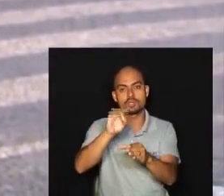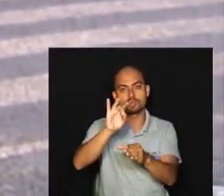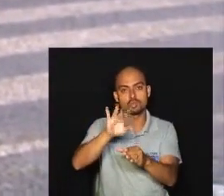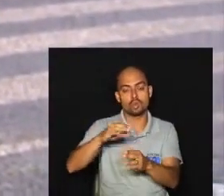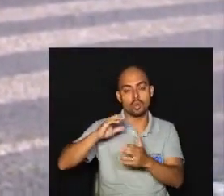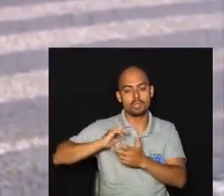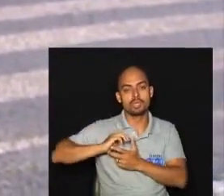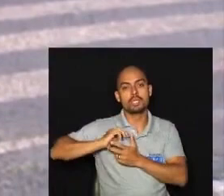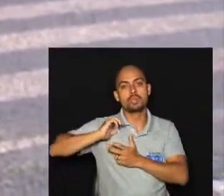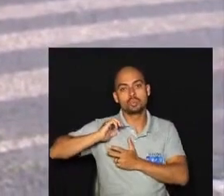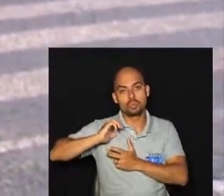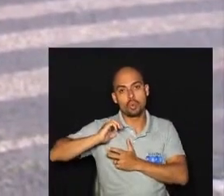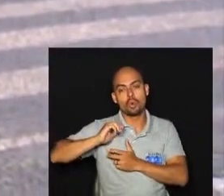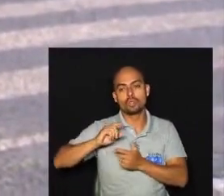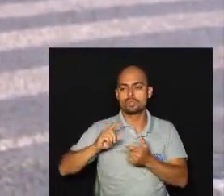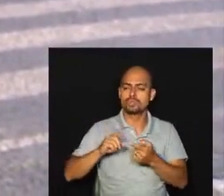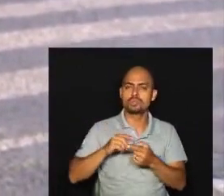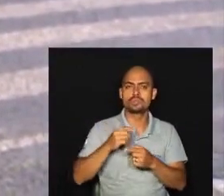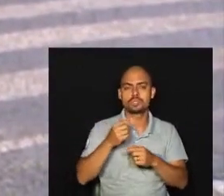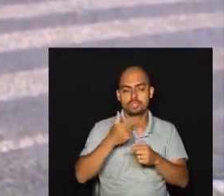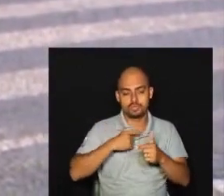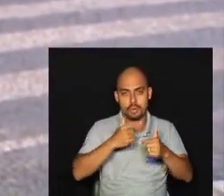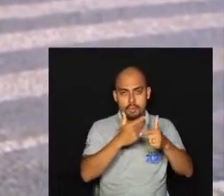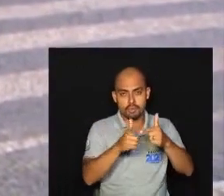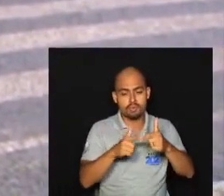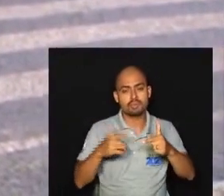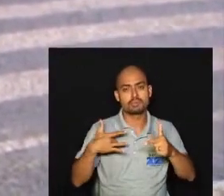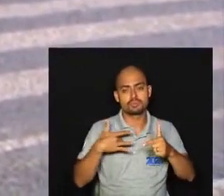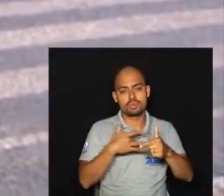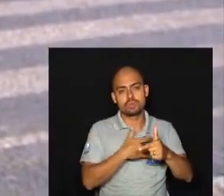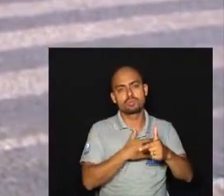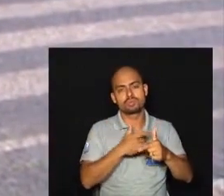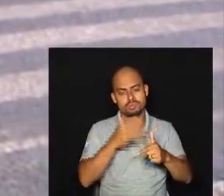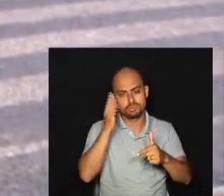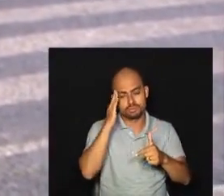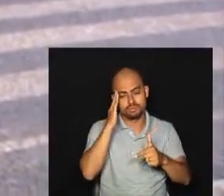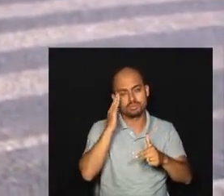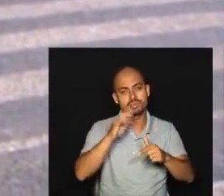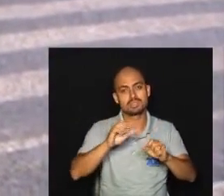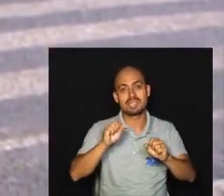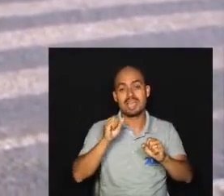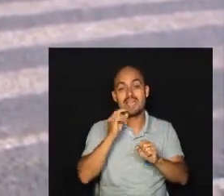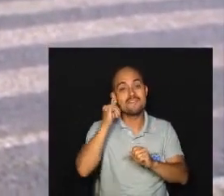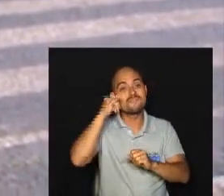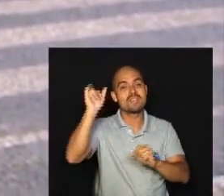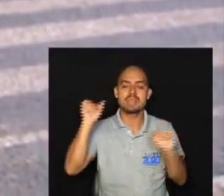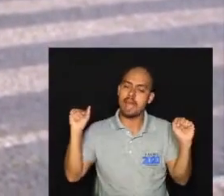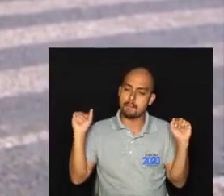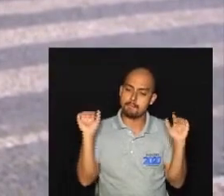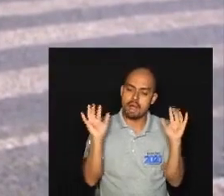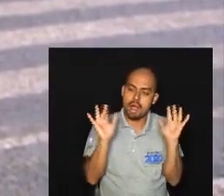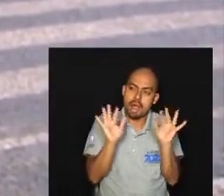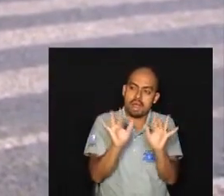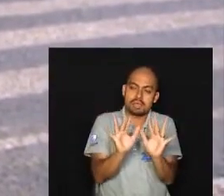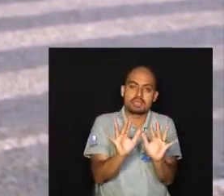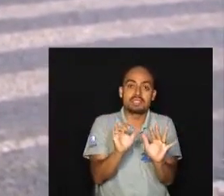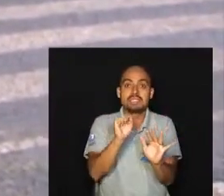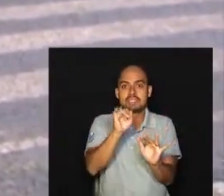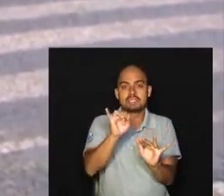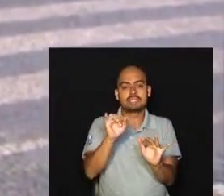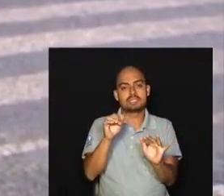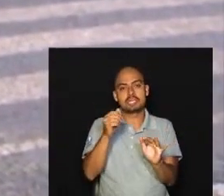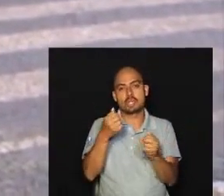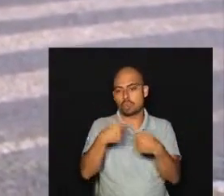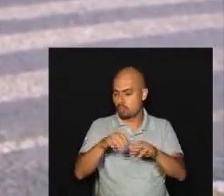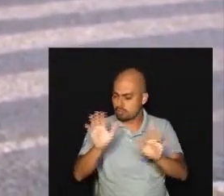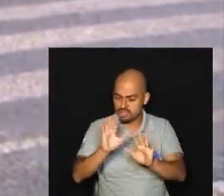os idosos, aqueles com comorbidade, quem tem necessidade, né, justamente para não ter aglomeração. E aí o eleitor que não tiver nenhuma necessidade especial,